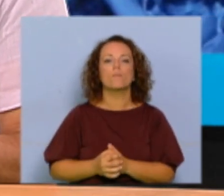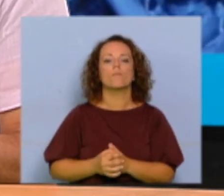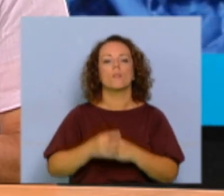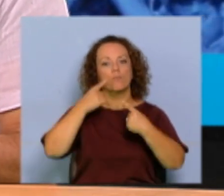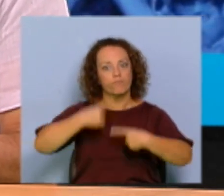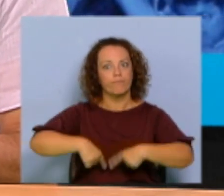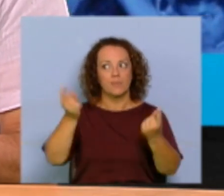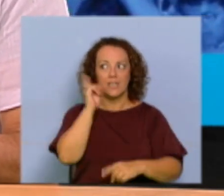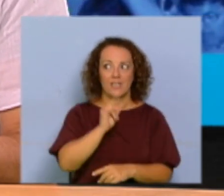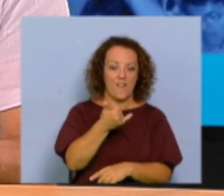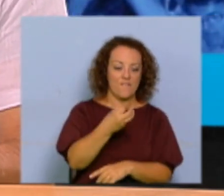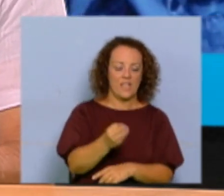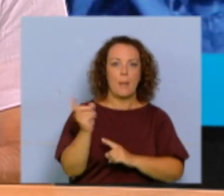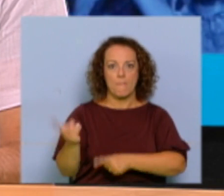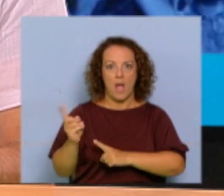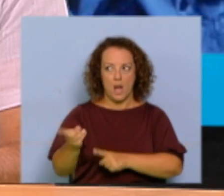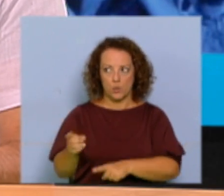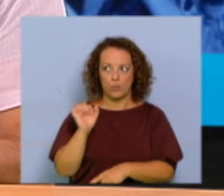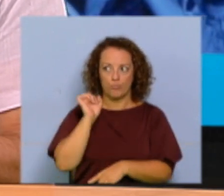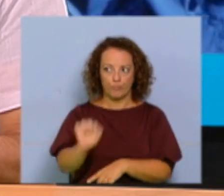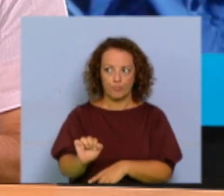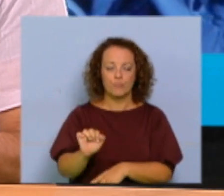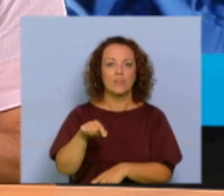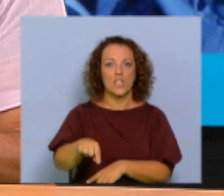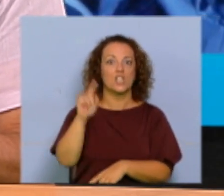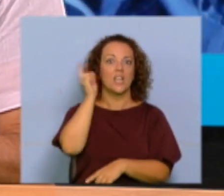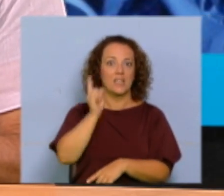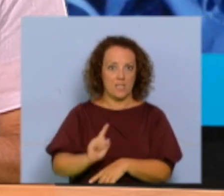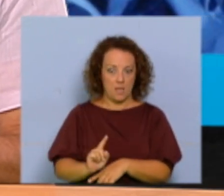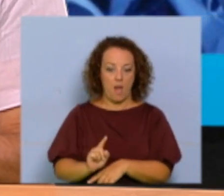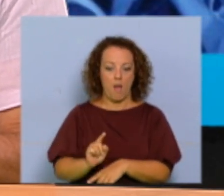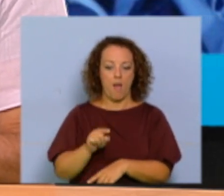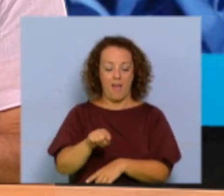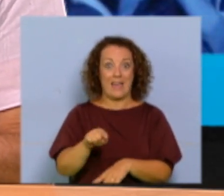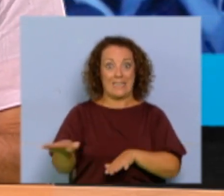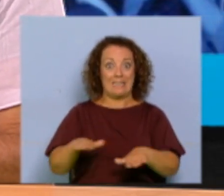no dia 20 de março, que foi o dia em que em Itália